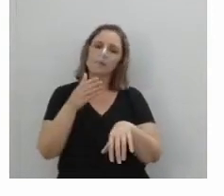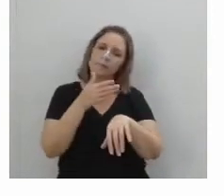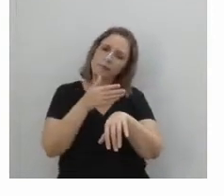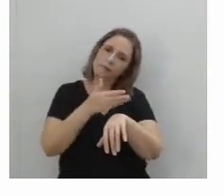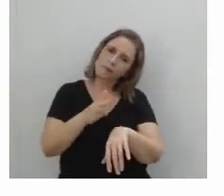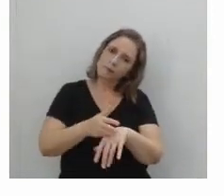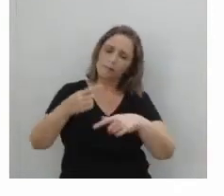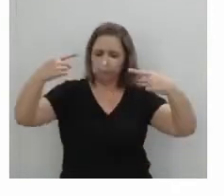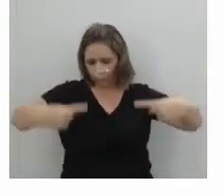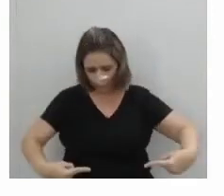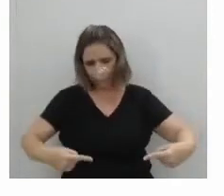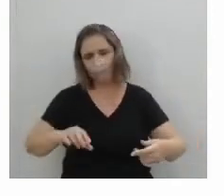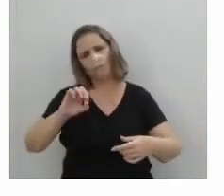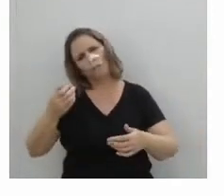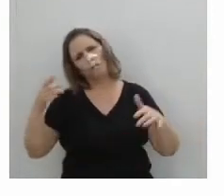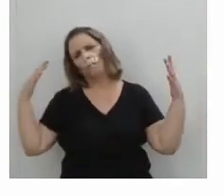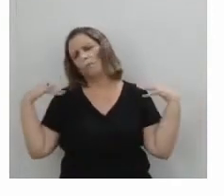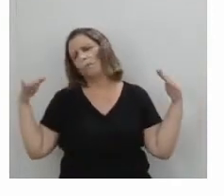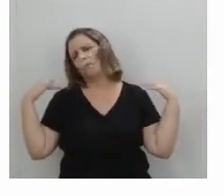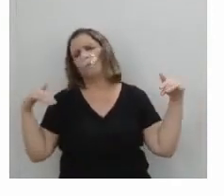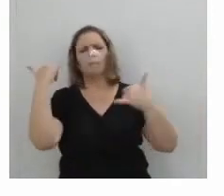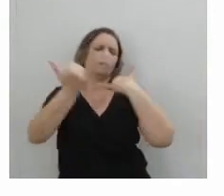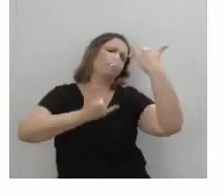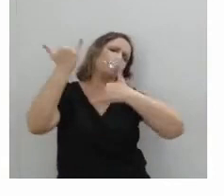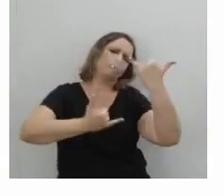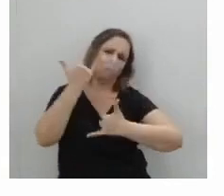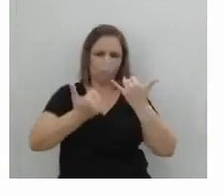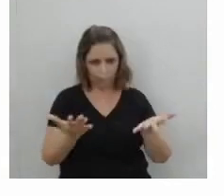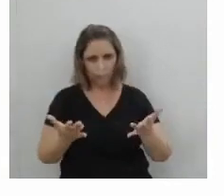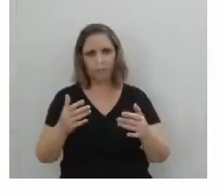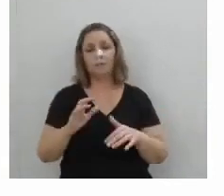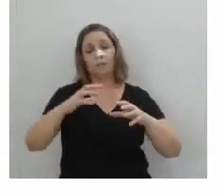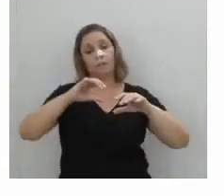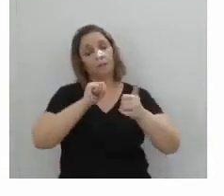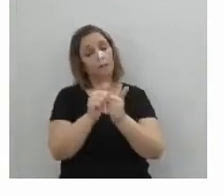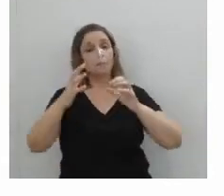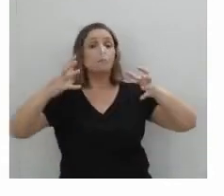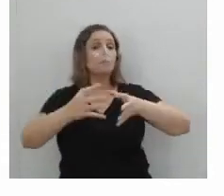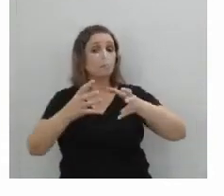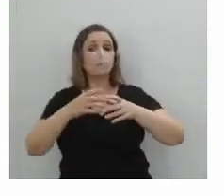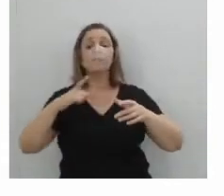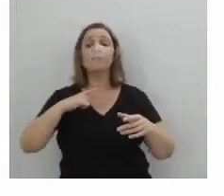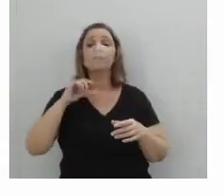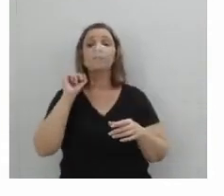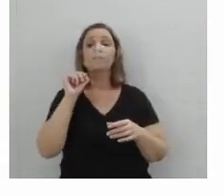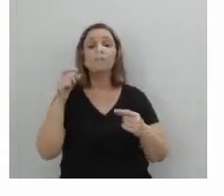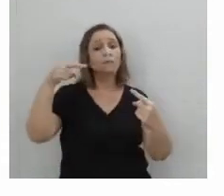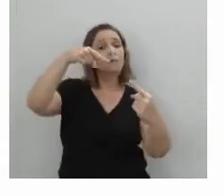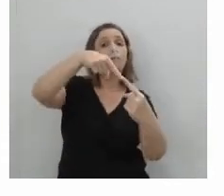forma competitiva como atividades recreativas e de lazer. Os esportes coletivos têm como um